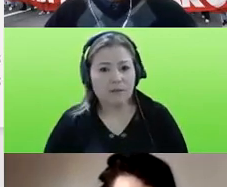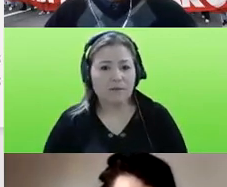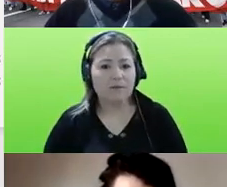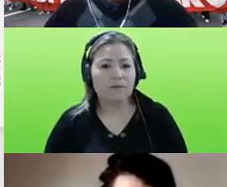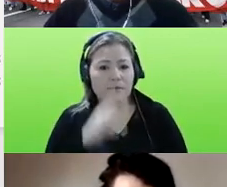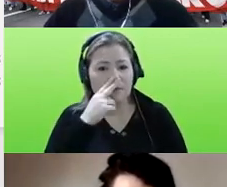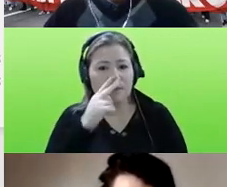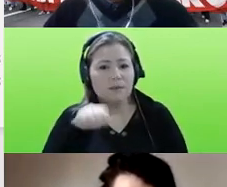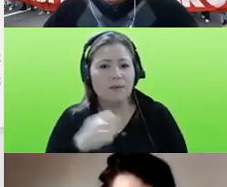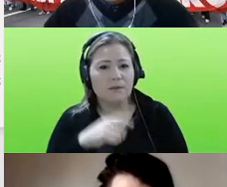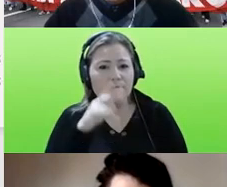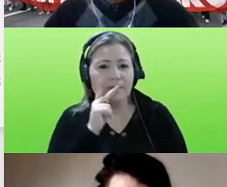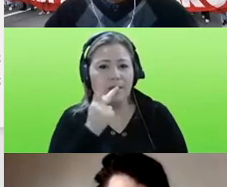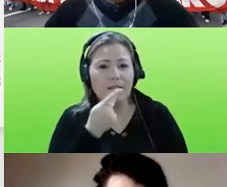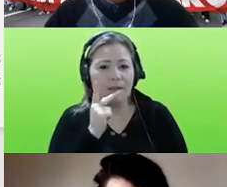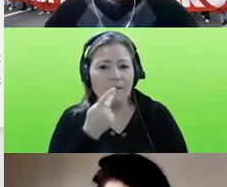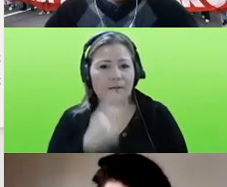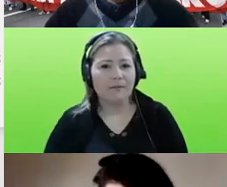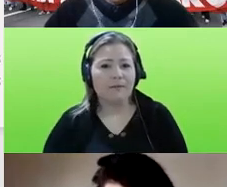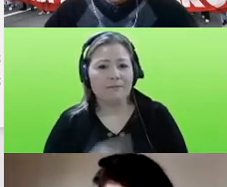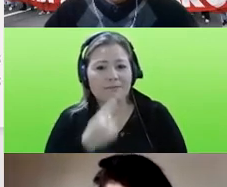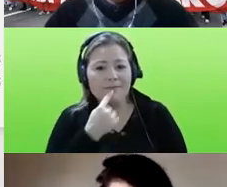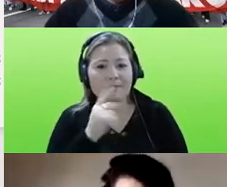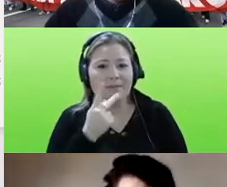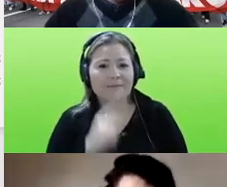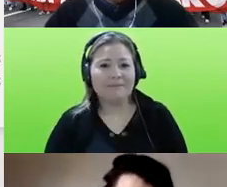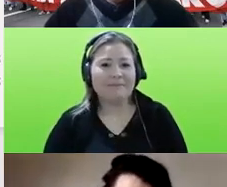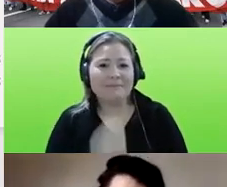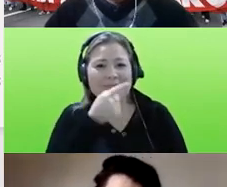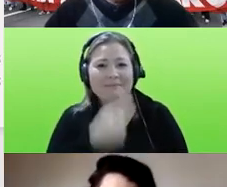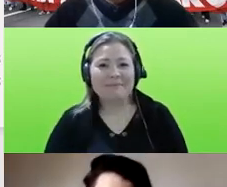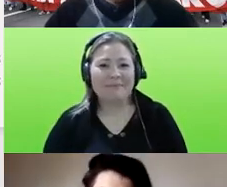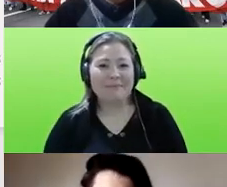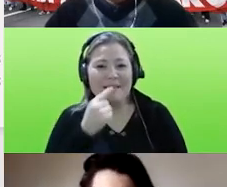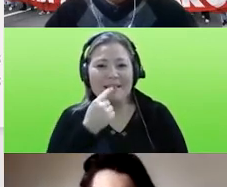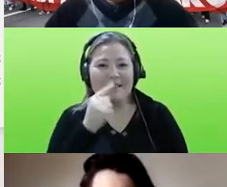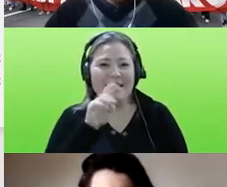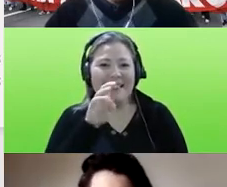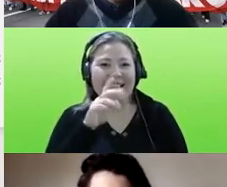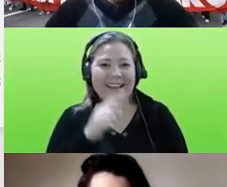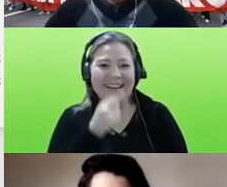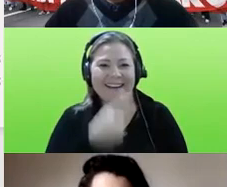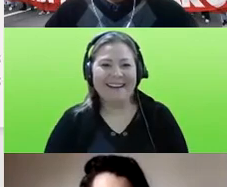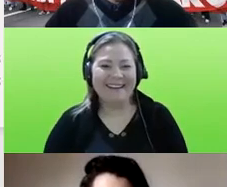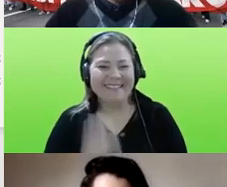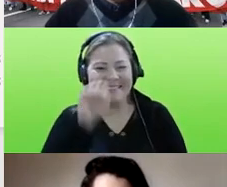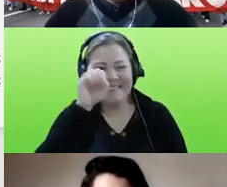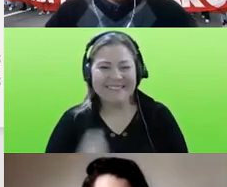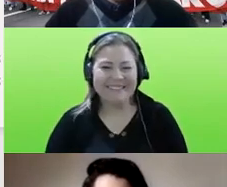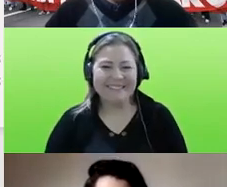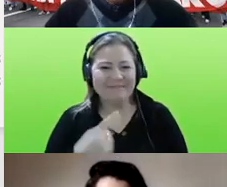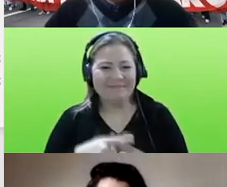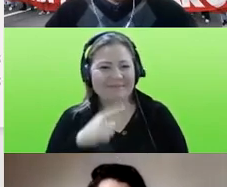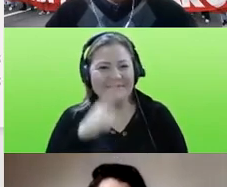sua grande contribuição inovadora para a filosofia política foi a